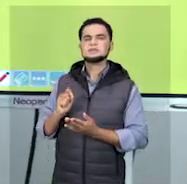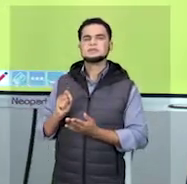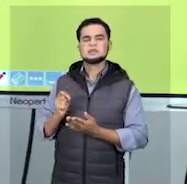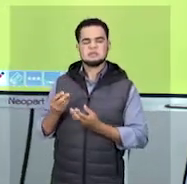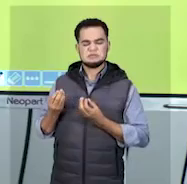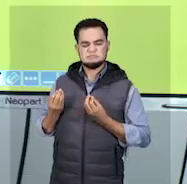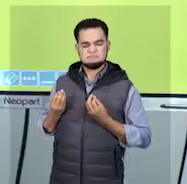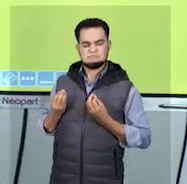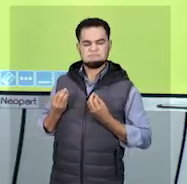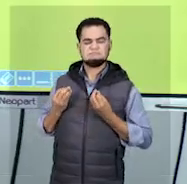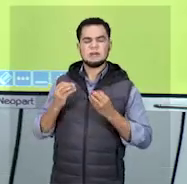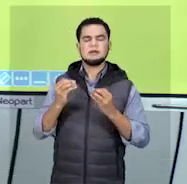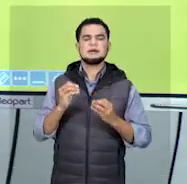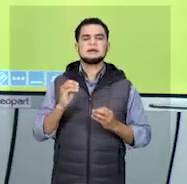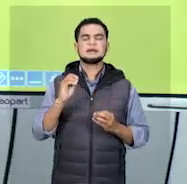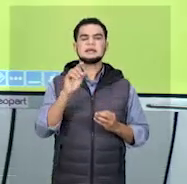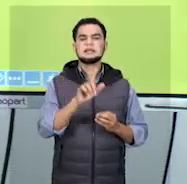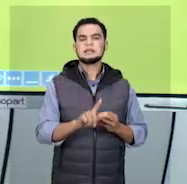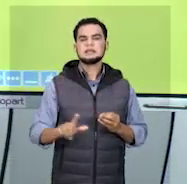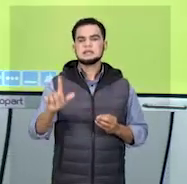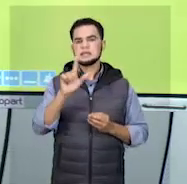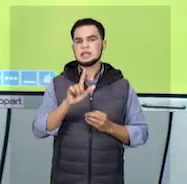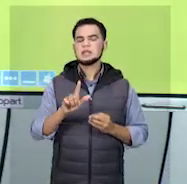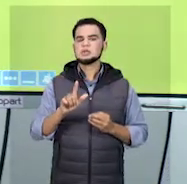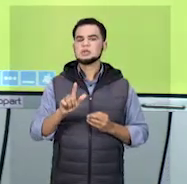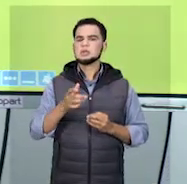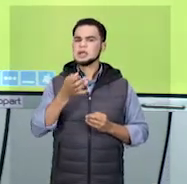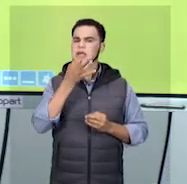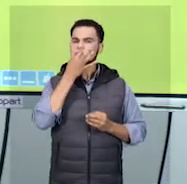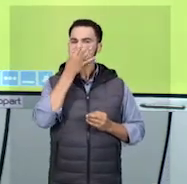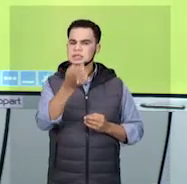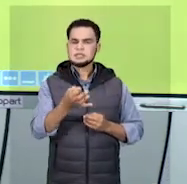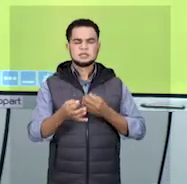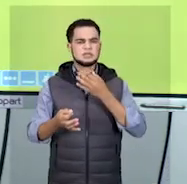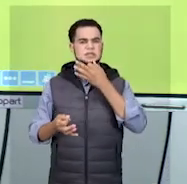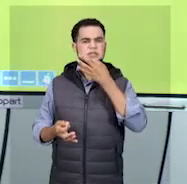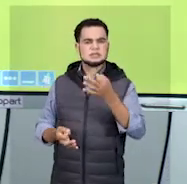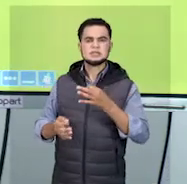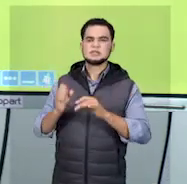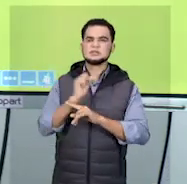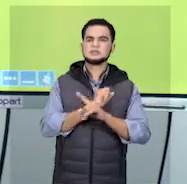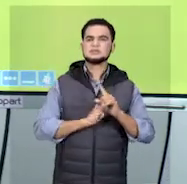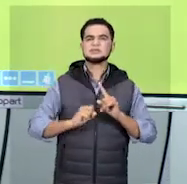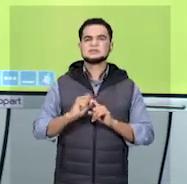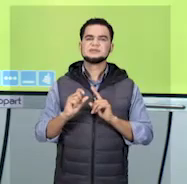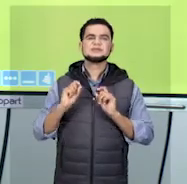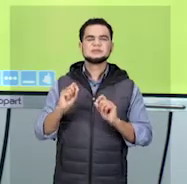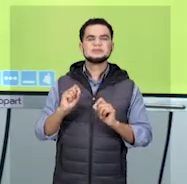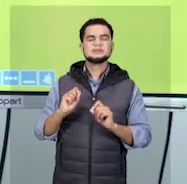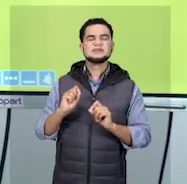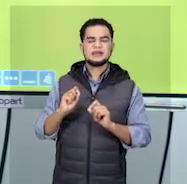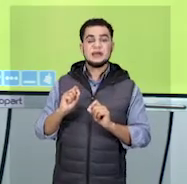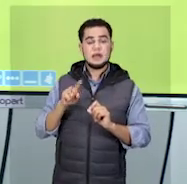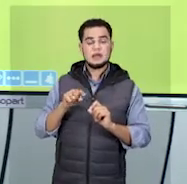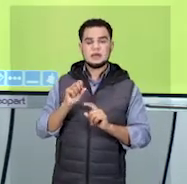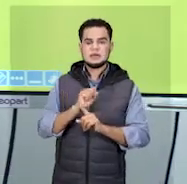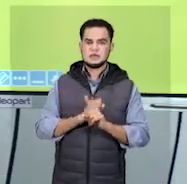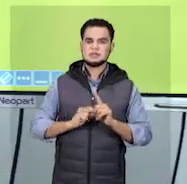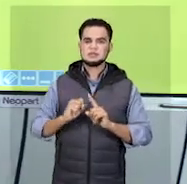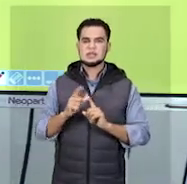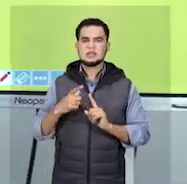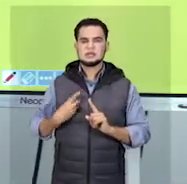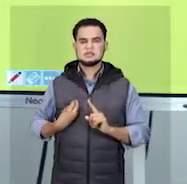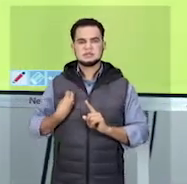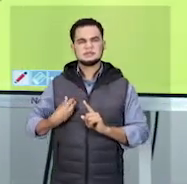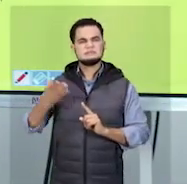da literatura, críticas sociais daquela sociedade ali que ocorria